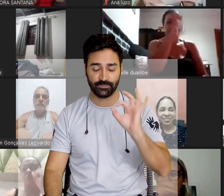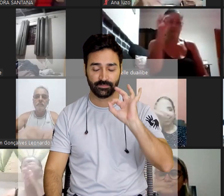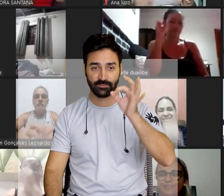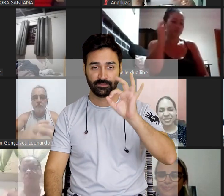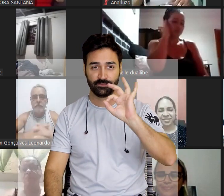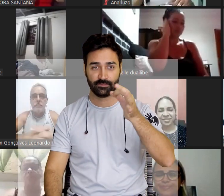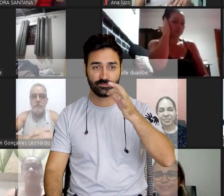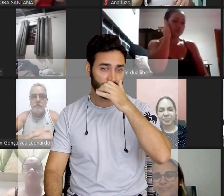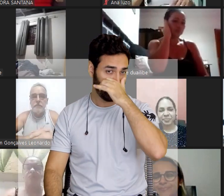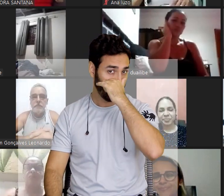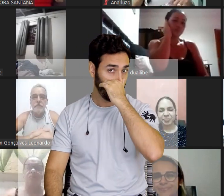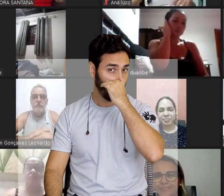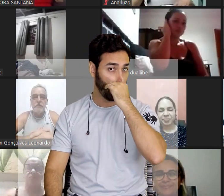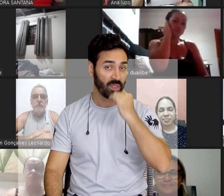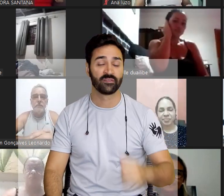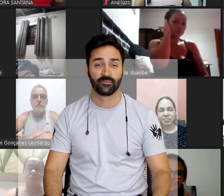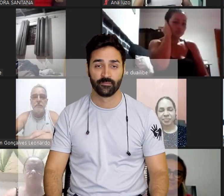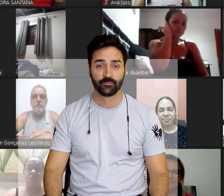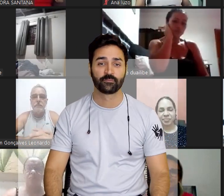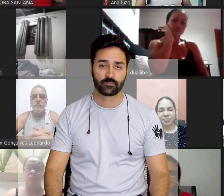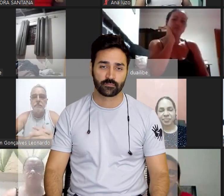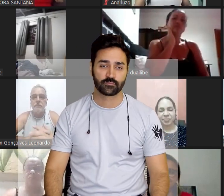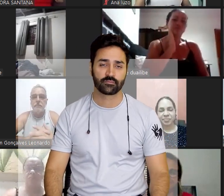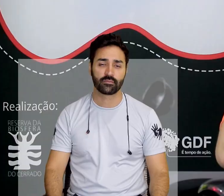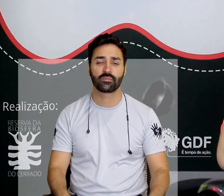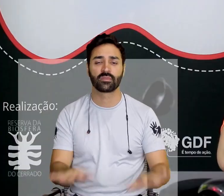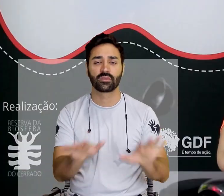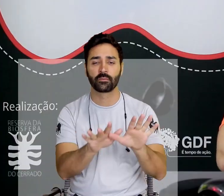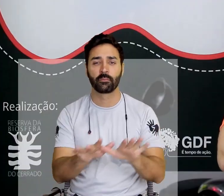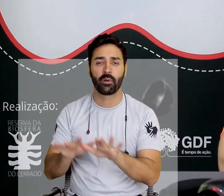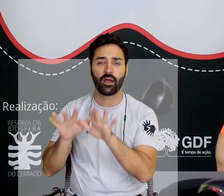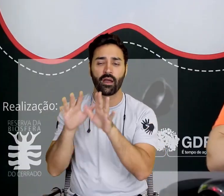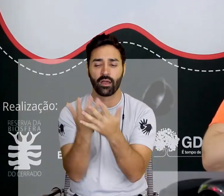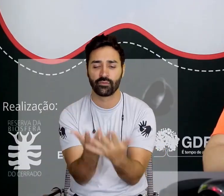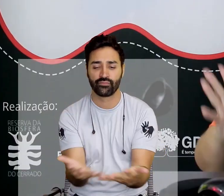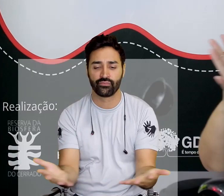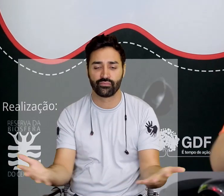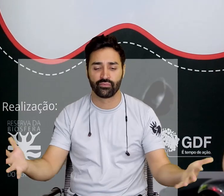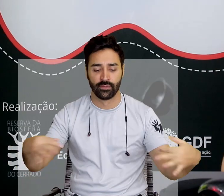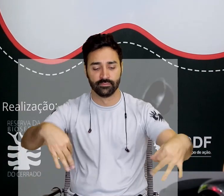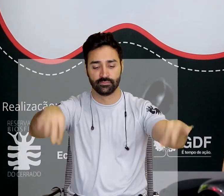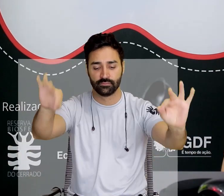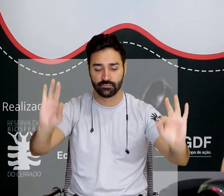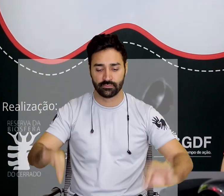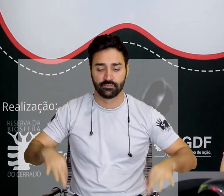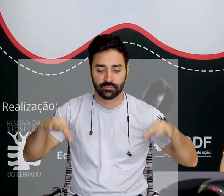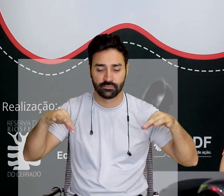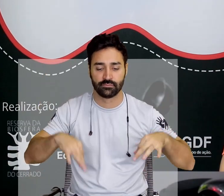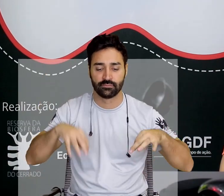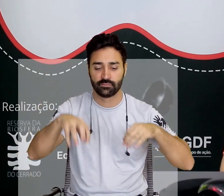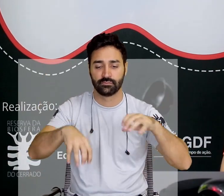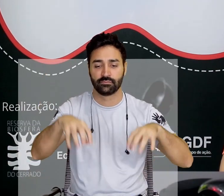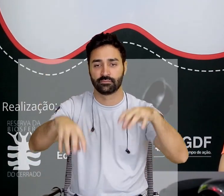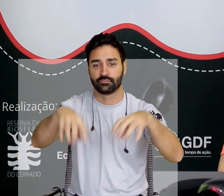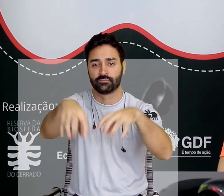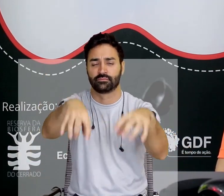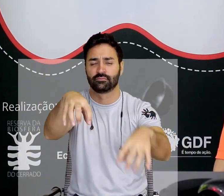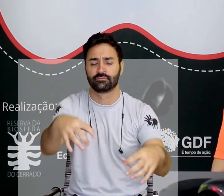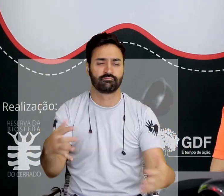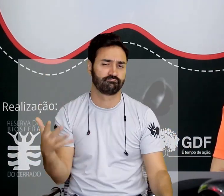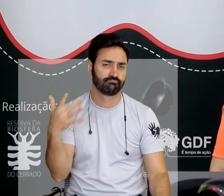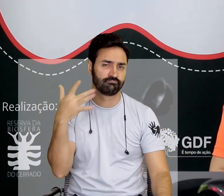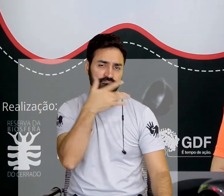mesmo. Piquenique no parque, quem é que não gosta, gente? Como é que tem gente que não gosta? Bom, não